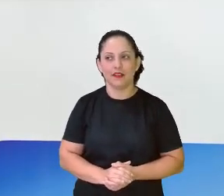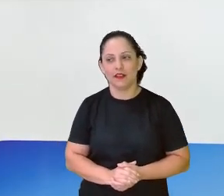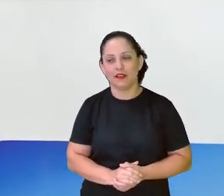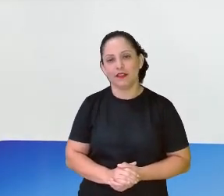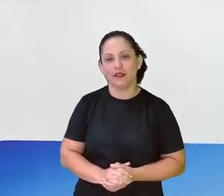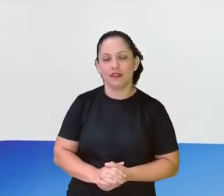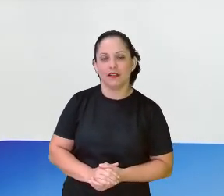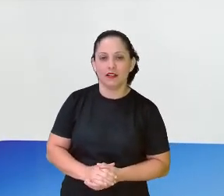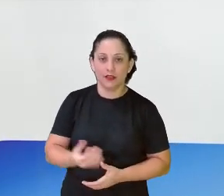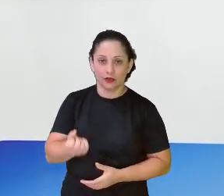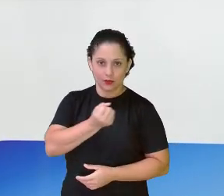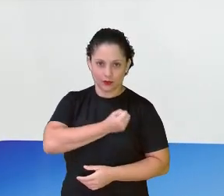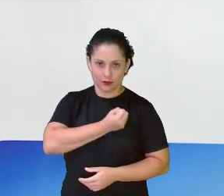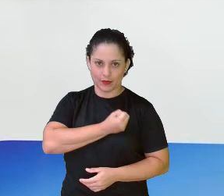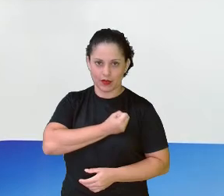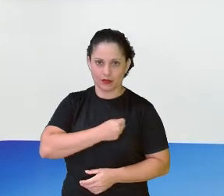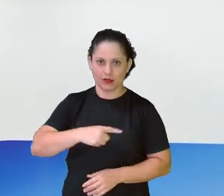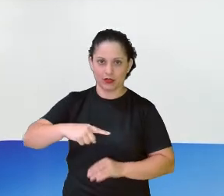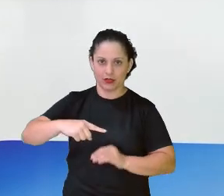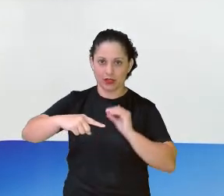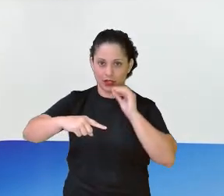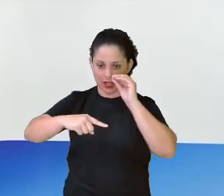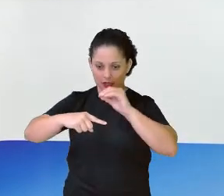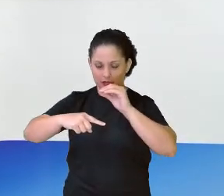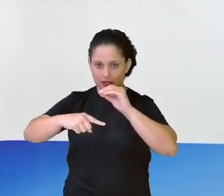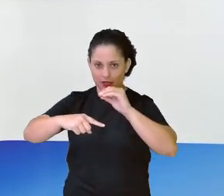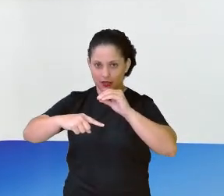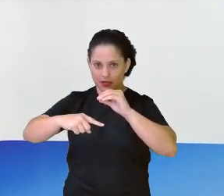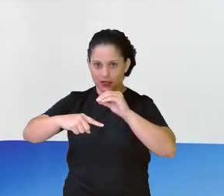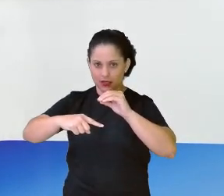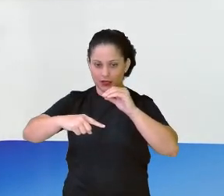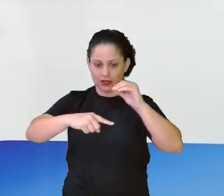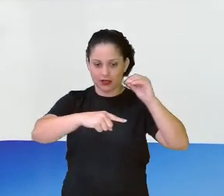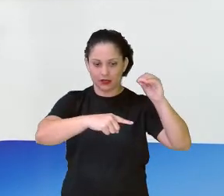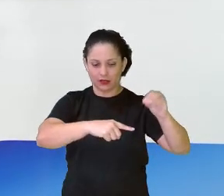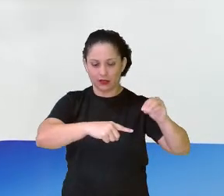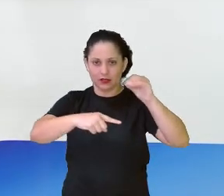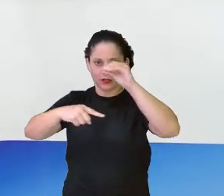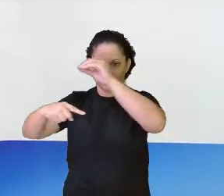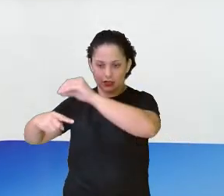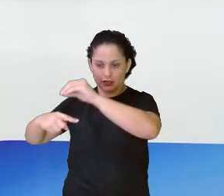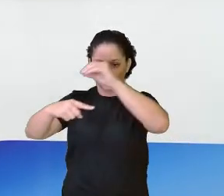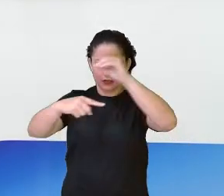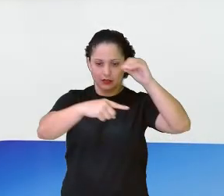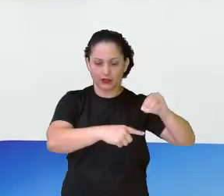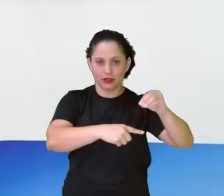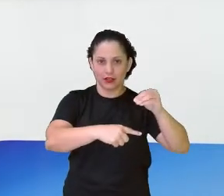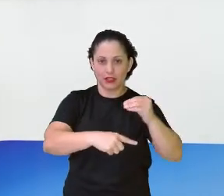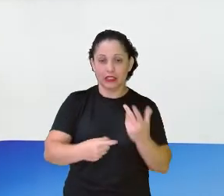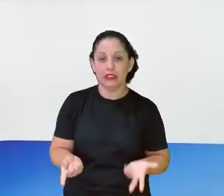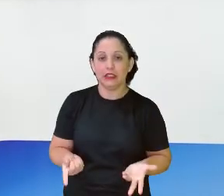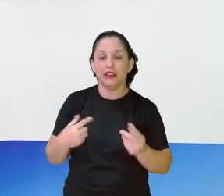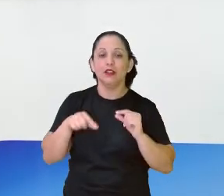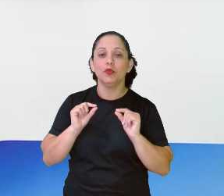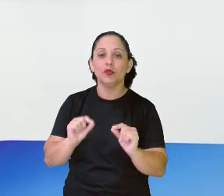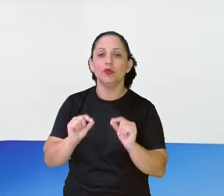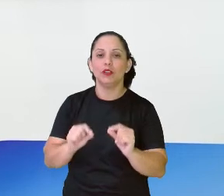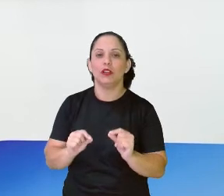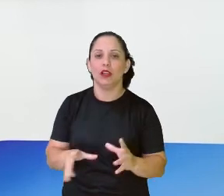Repito meu numerador e faço a adição do numerador. Presta